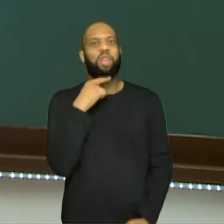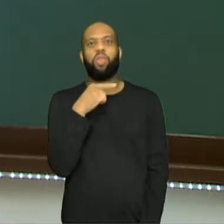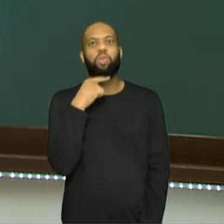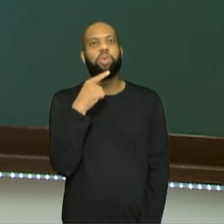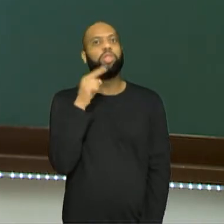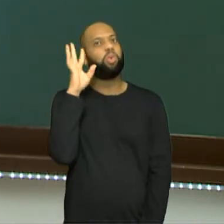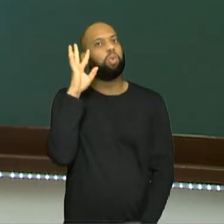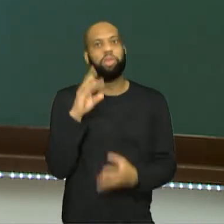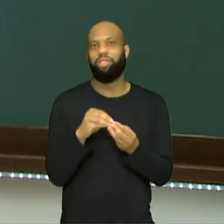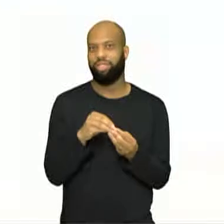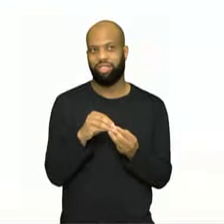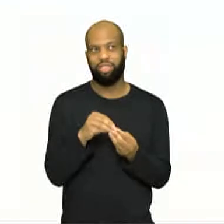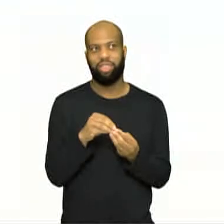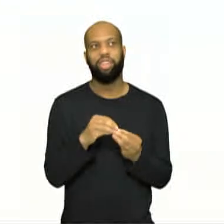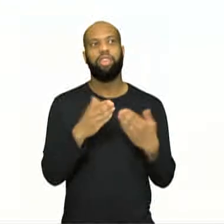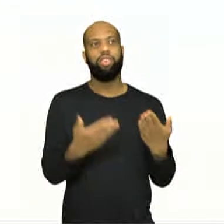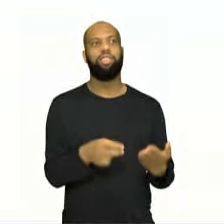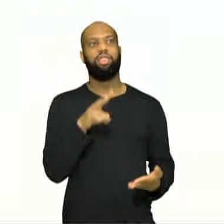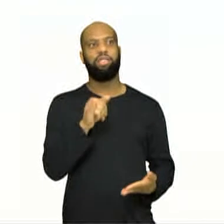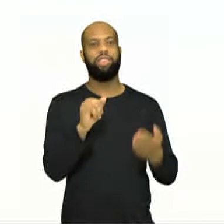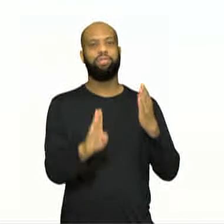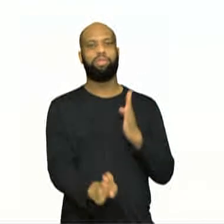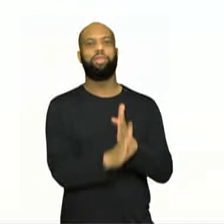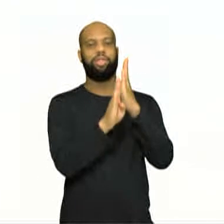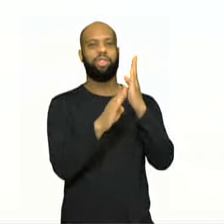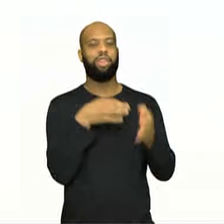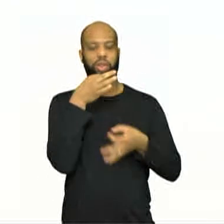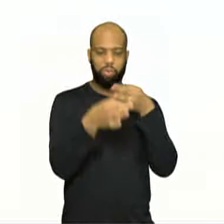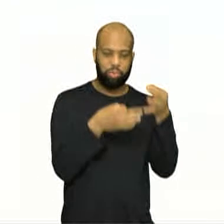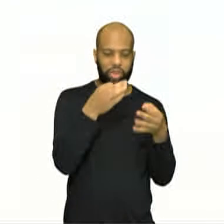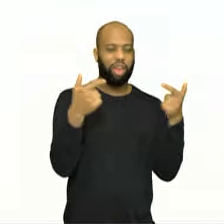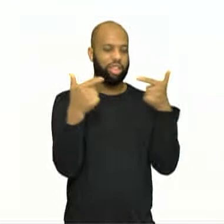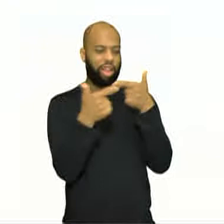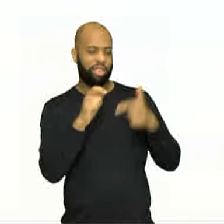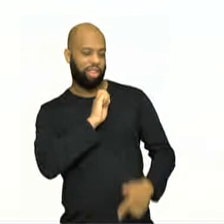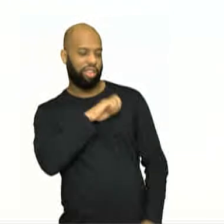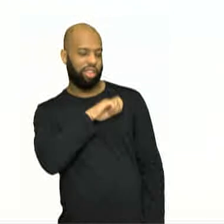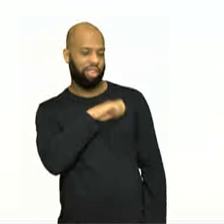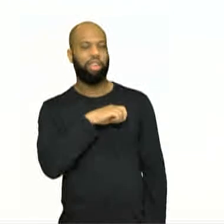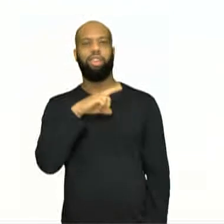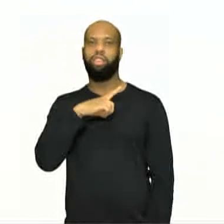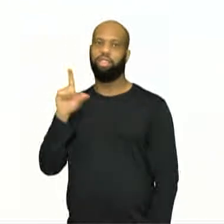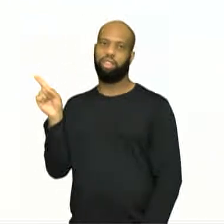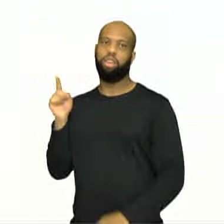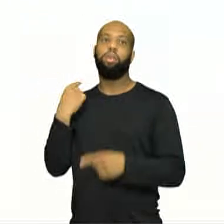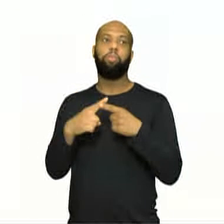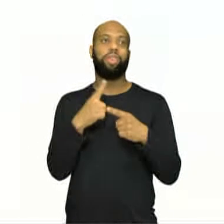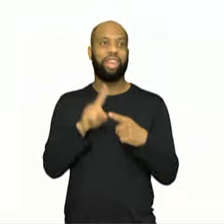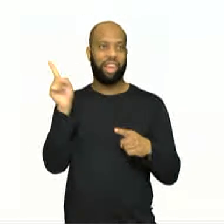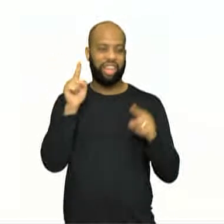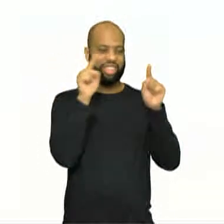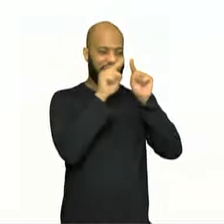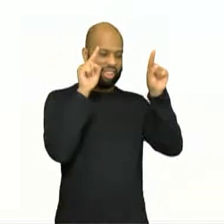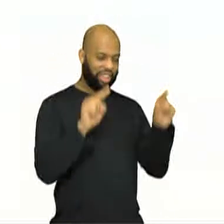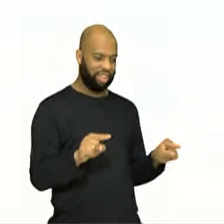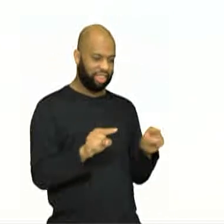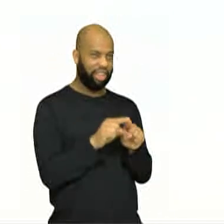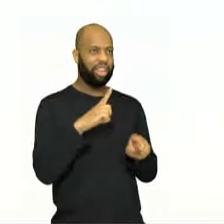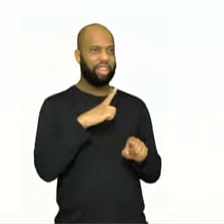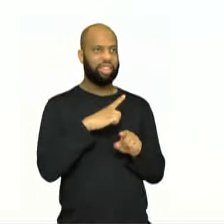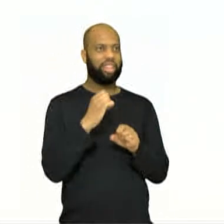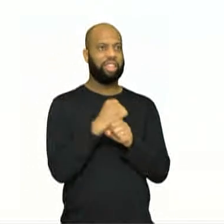possível compreender ou desvendar a crítica ou humor irônico que emite, pois esta charge é